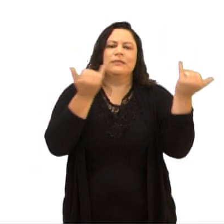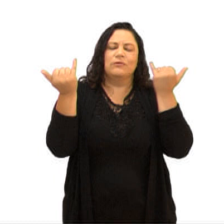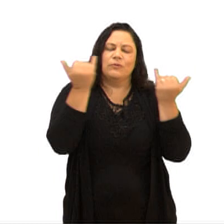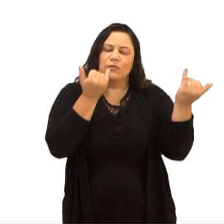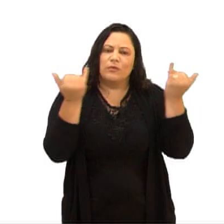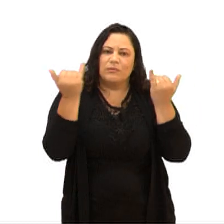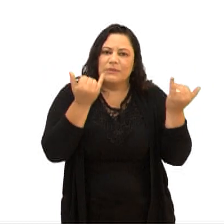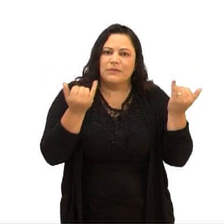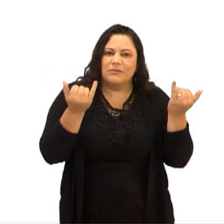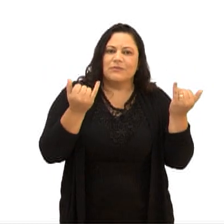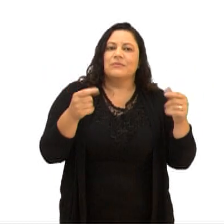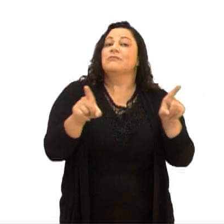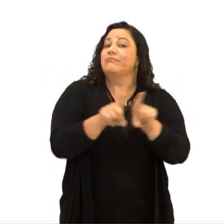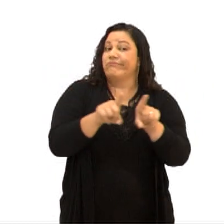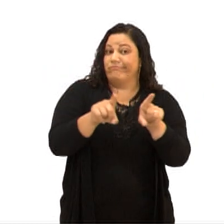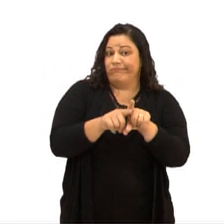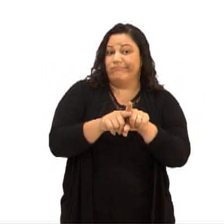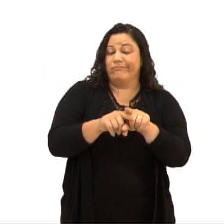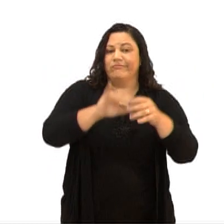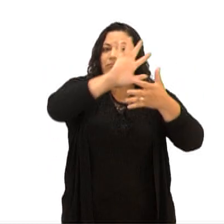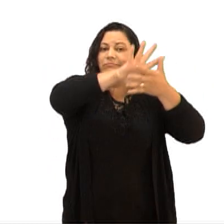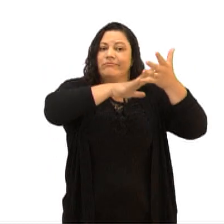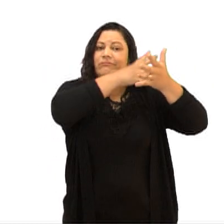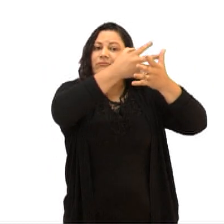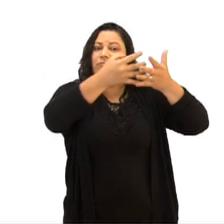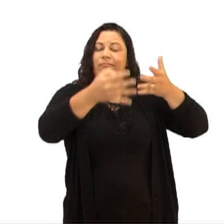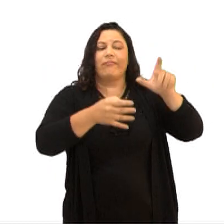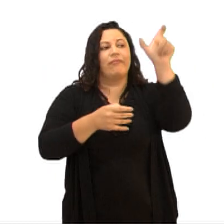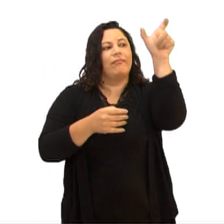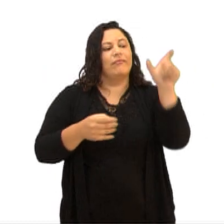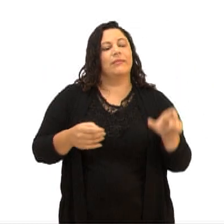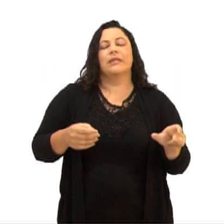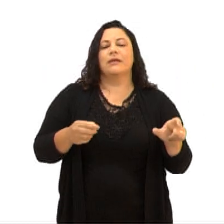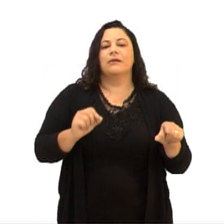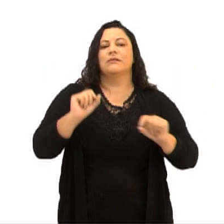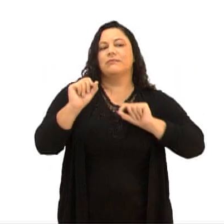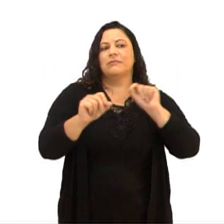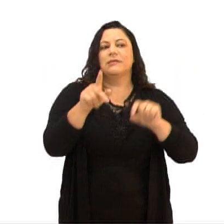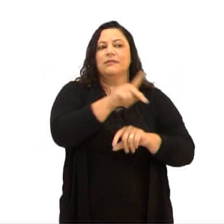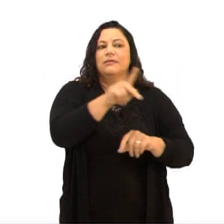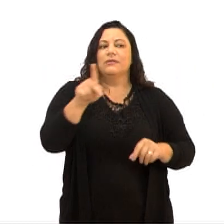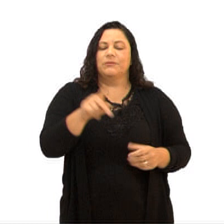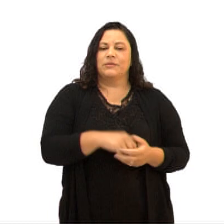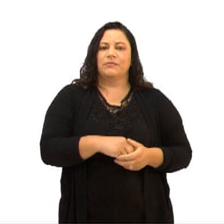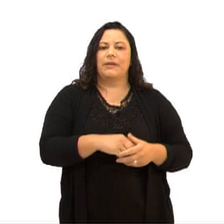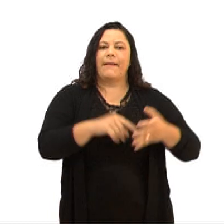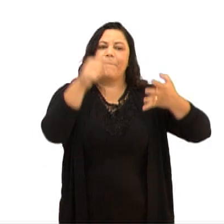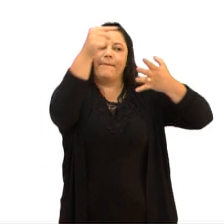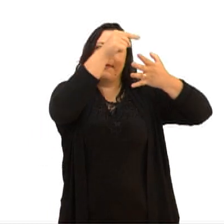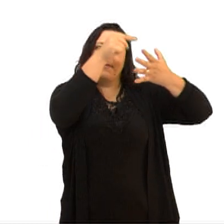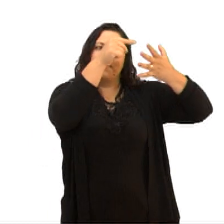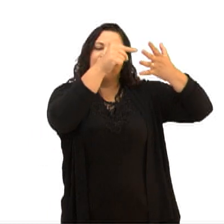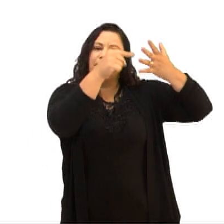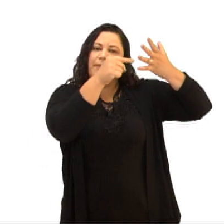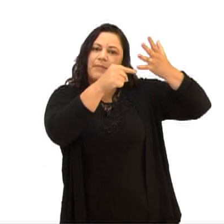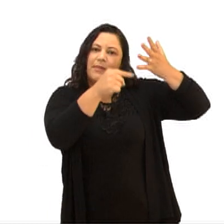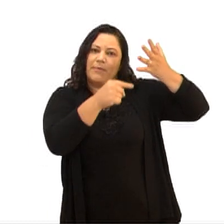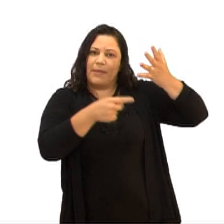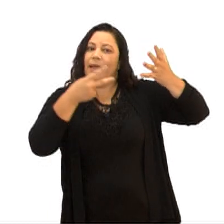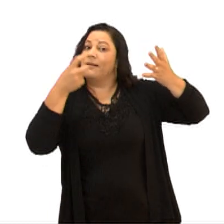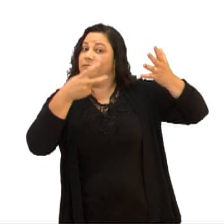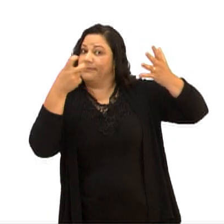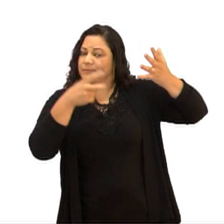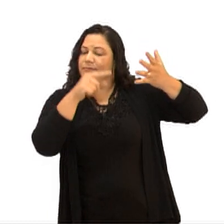podem também ser representadas em tabela. Como? Olha como que a professora colocou as espécies que Pedro conseguiu observar na